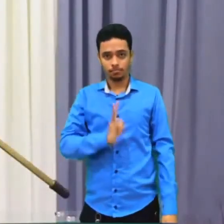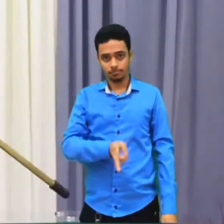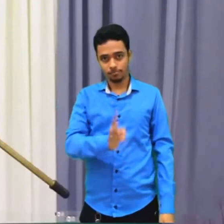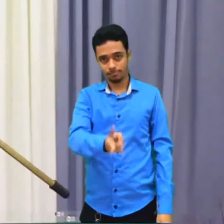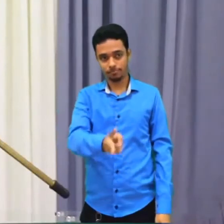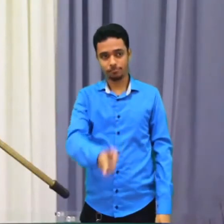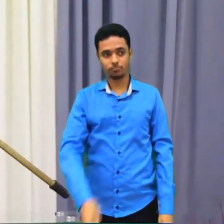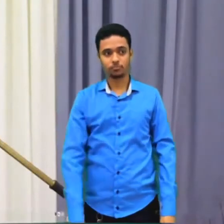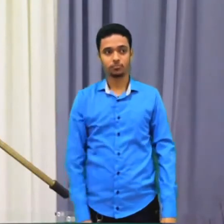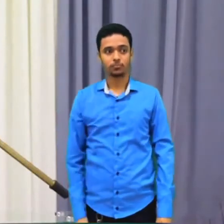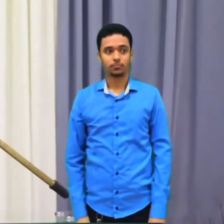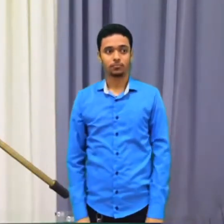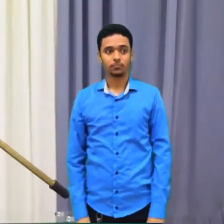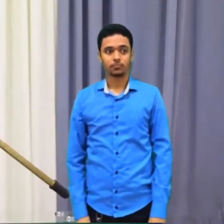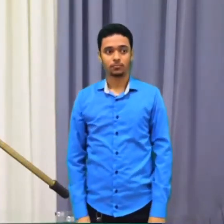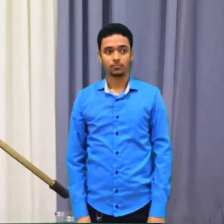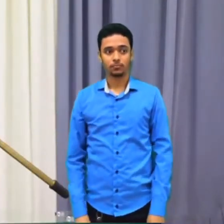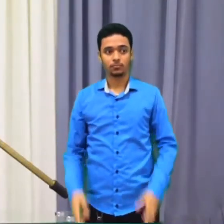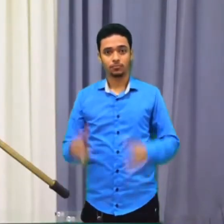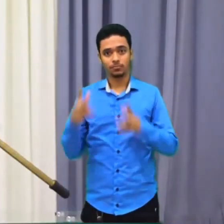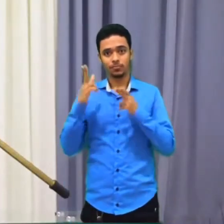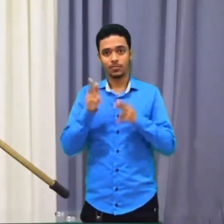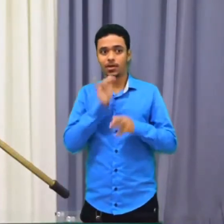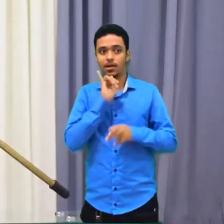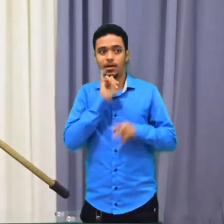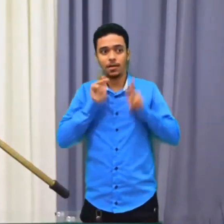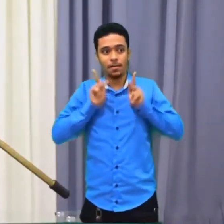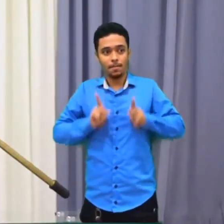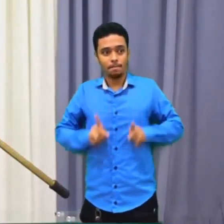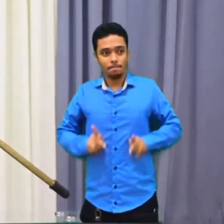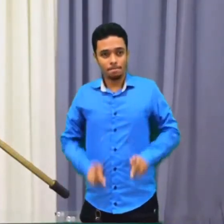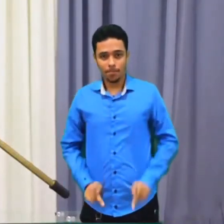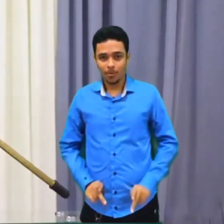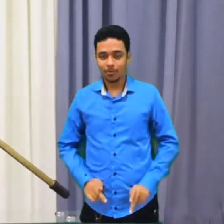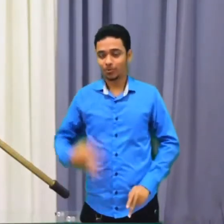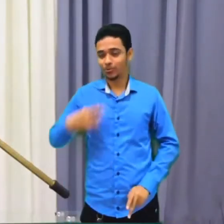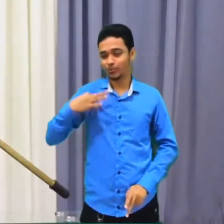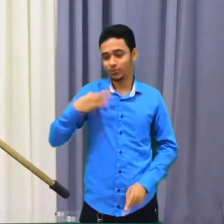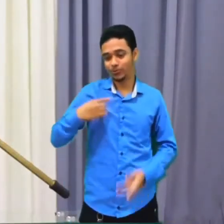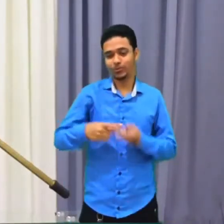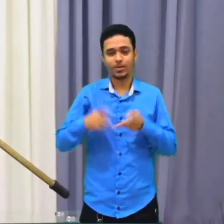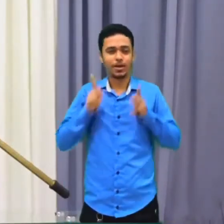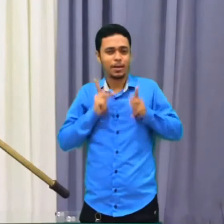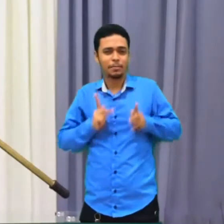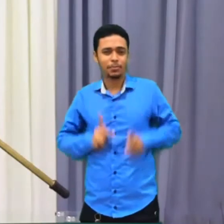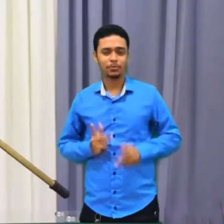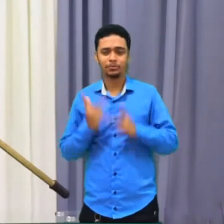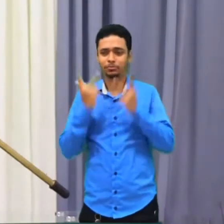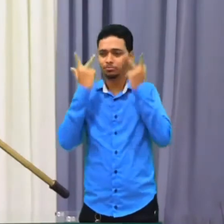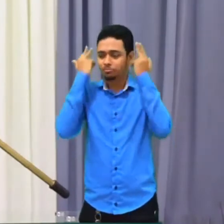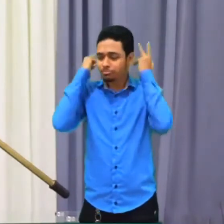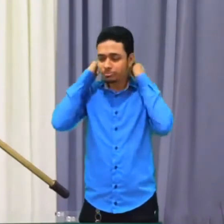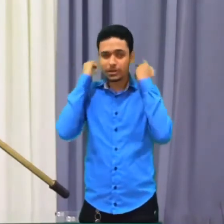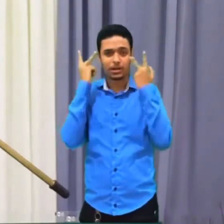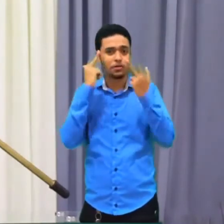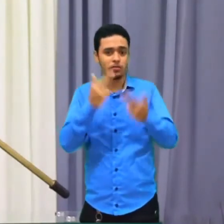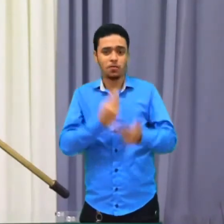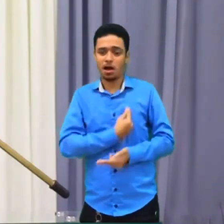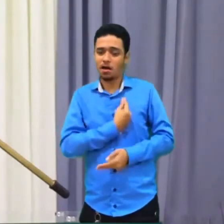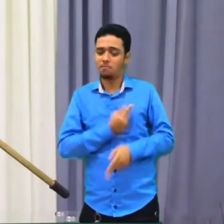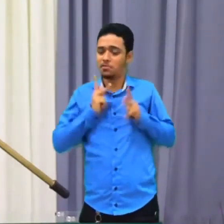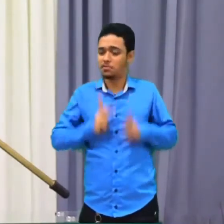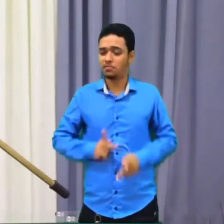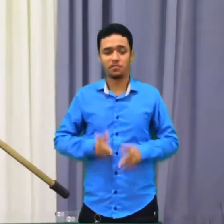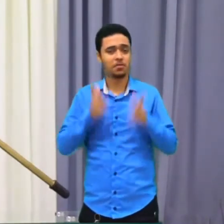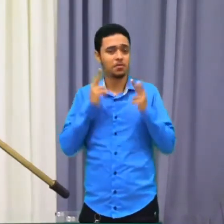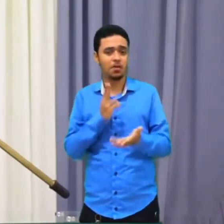sempre. O mesmo estilo de roupa, o mesmo estilo de cabelo, o mesmo modo de viver, a mesma